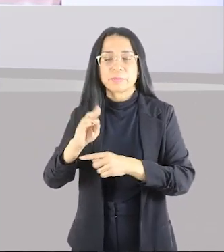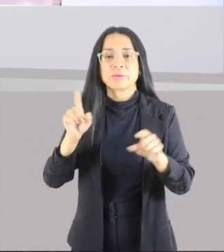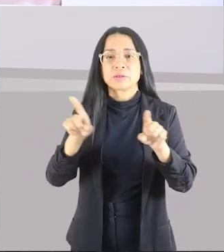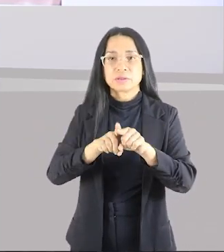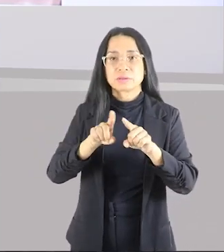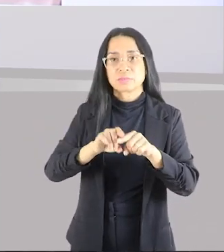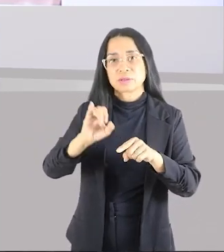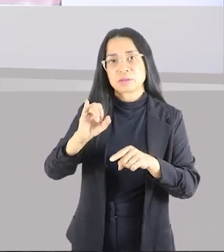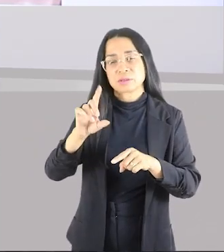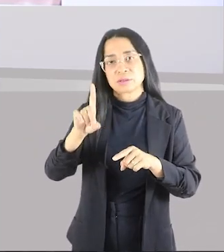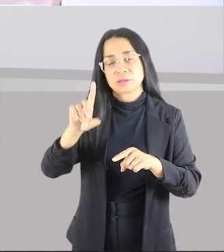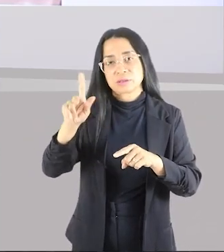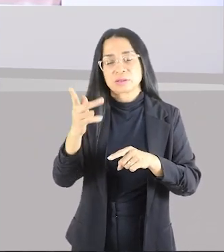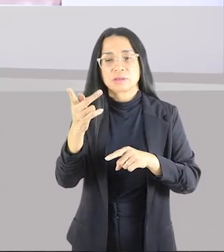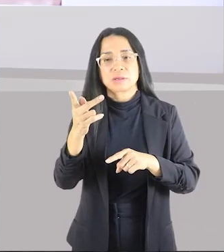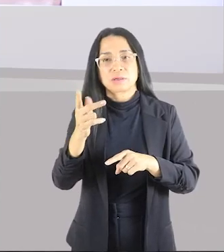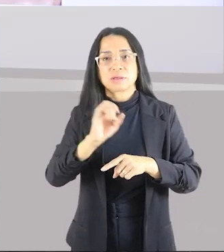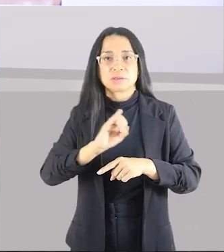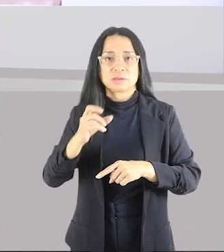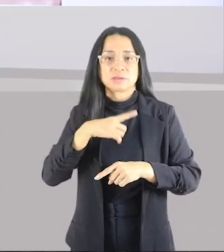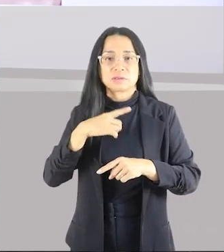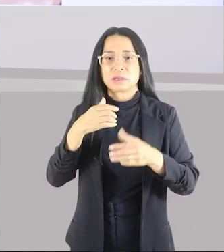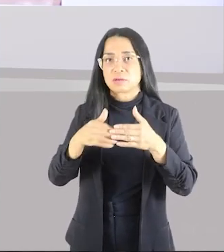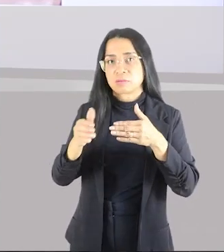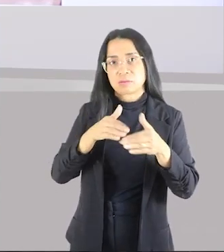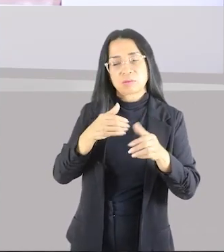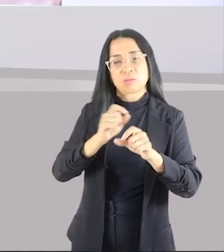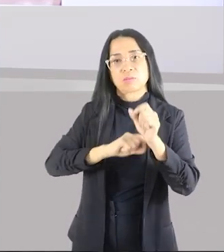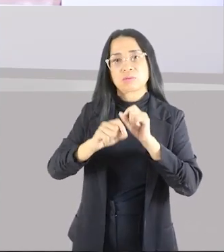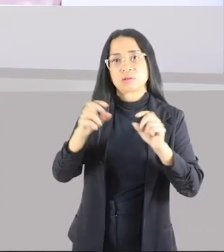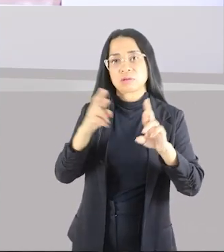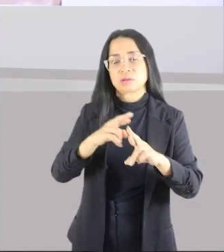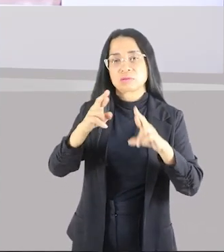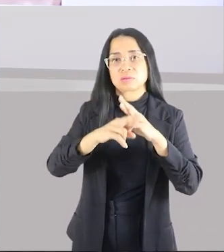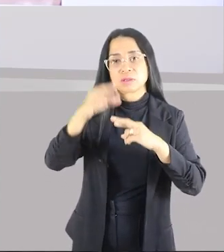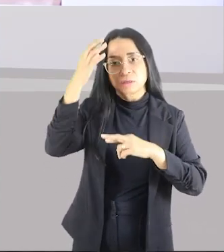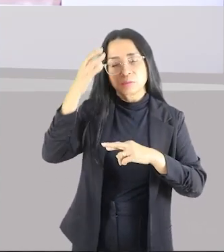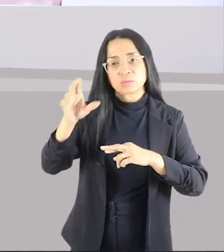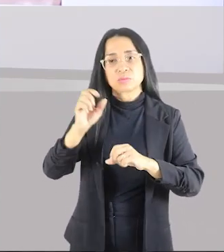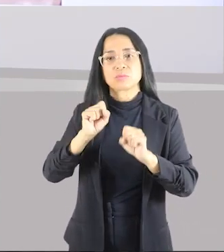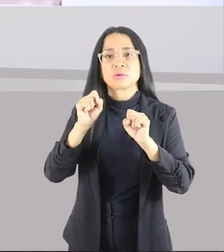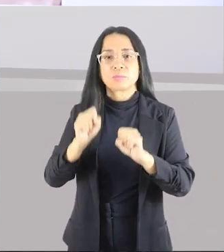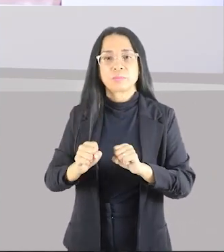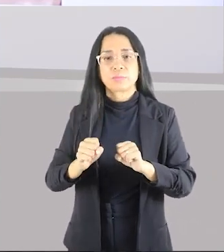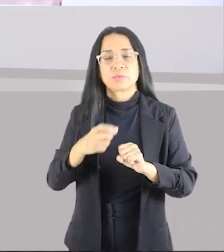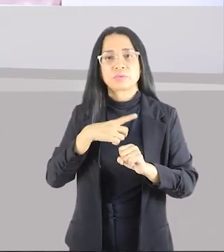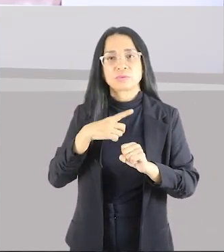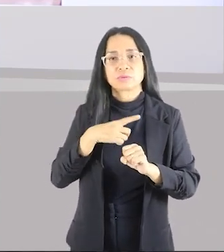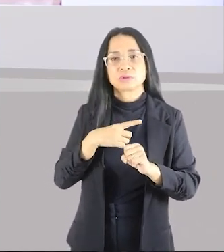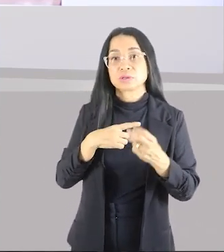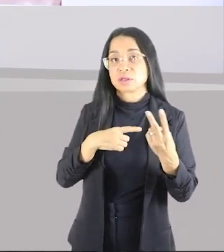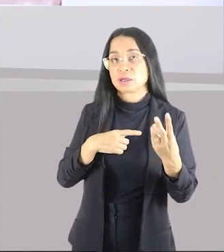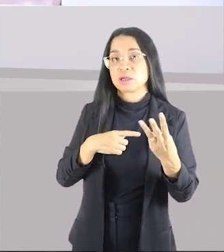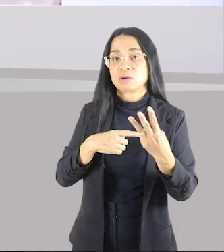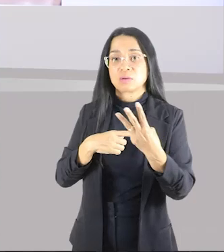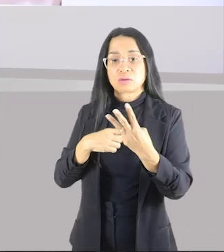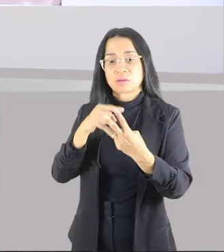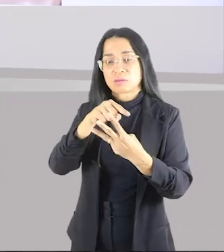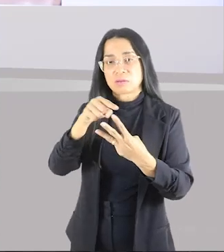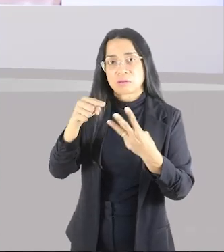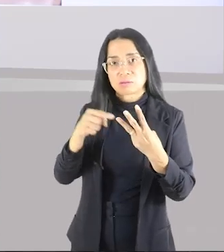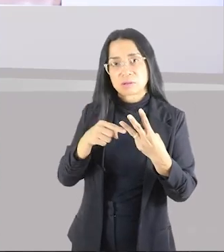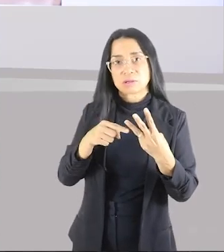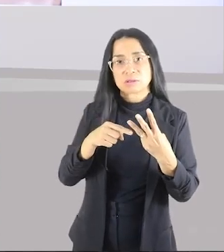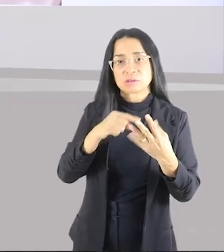do país. Então, se cair qualquer coisa sobre a cultura, você já sabe que você pode passear por um desses aspectos.